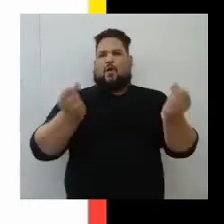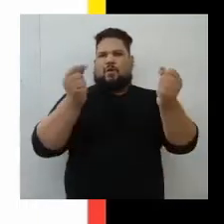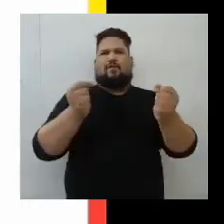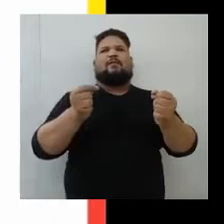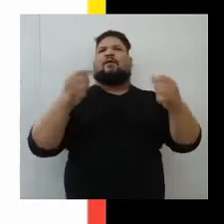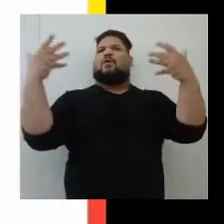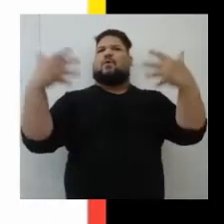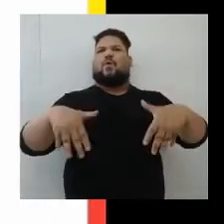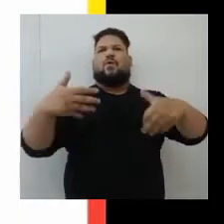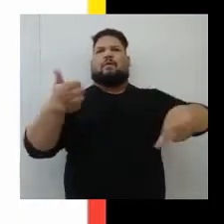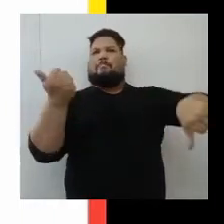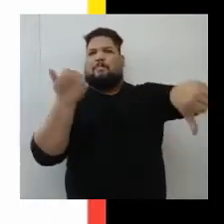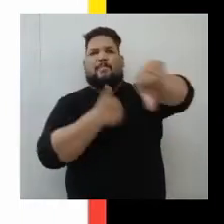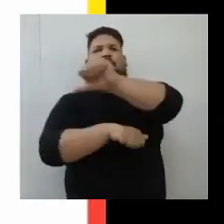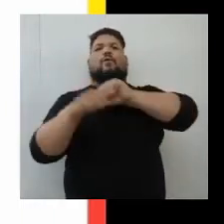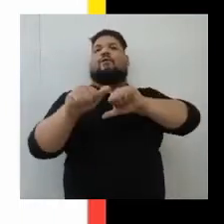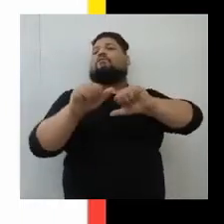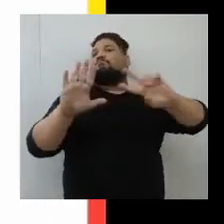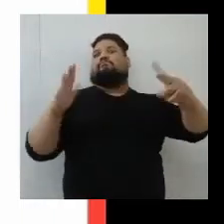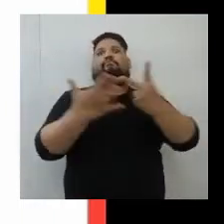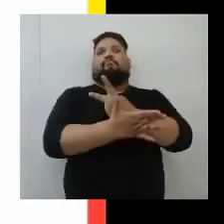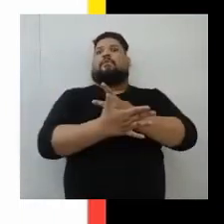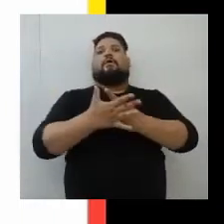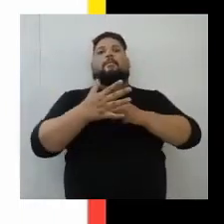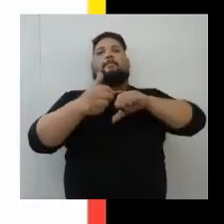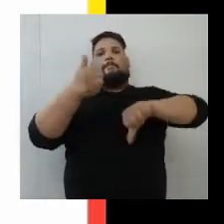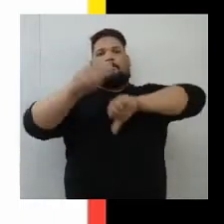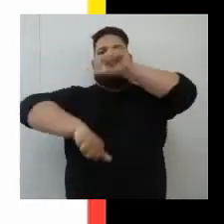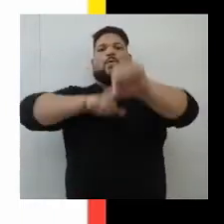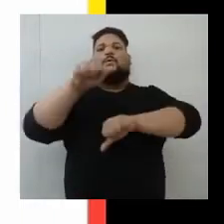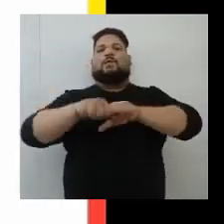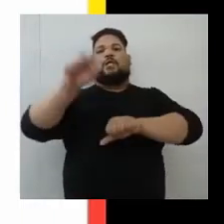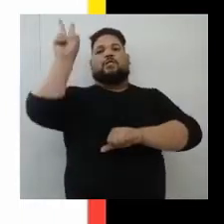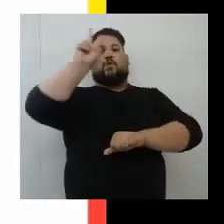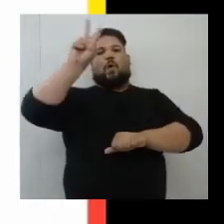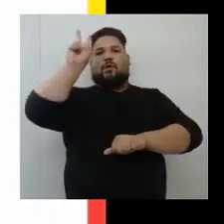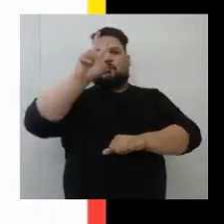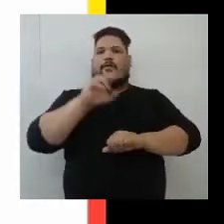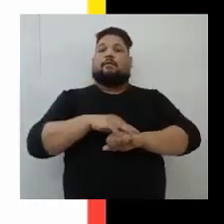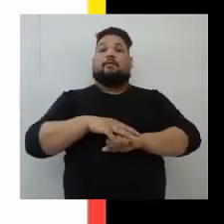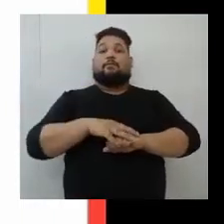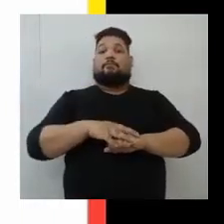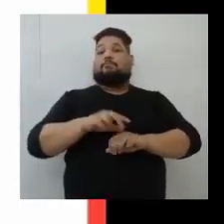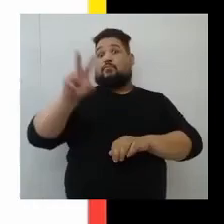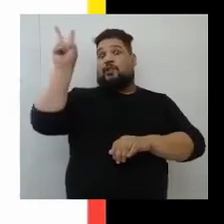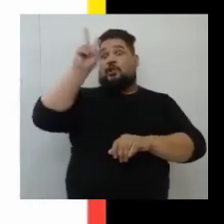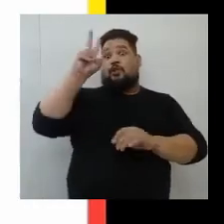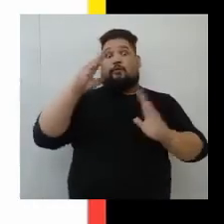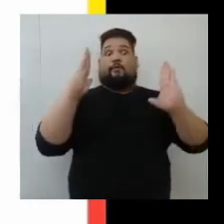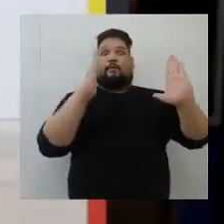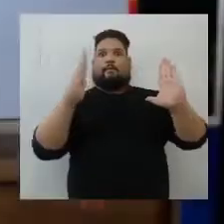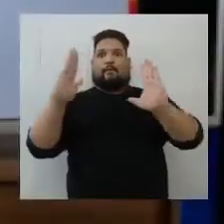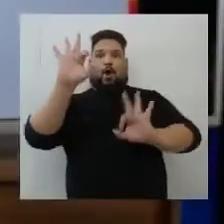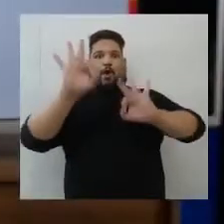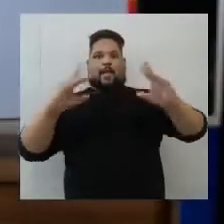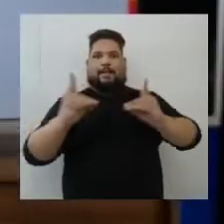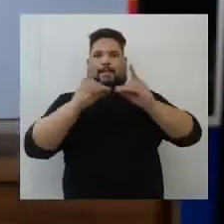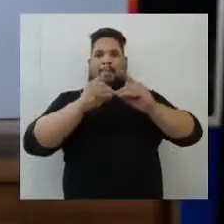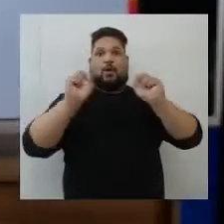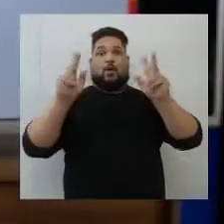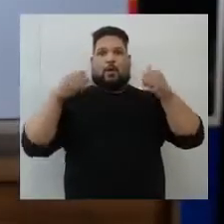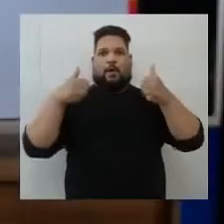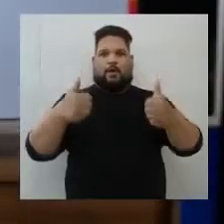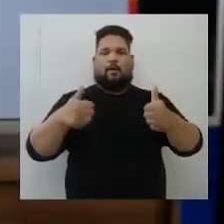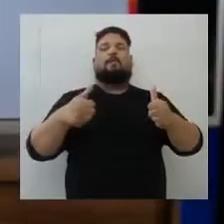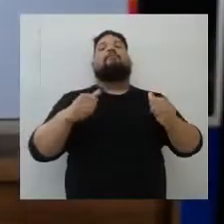nós teremos uma nova passagem histórica. Nós sairemos, historicamente falando, didaticamente falando, na verdade, tá?